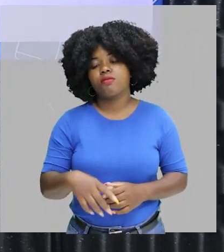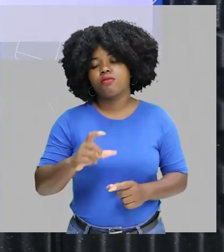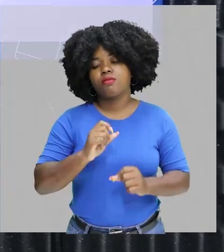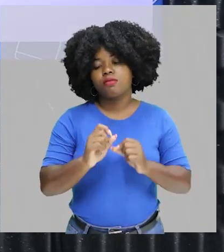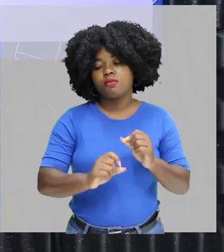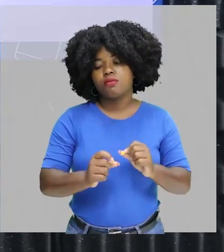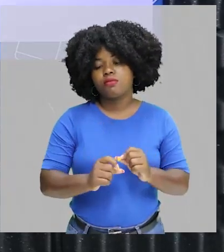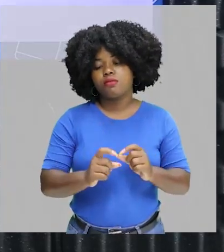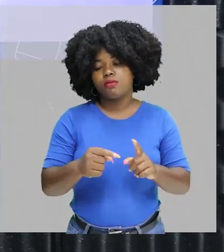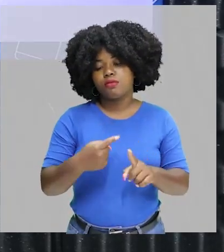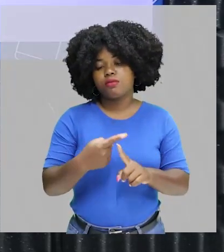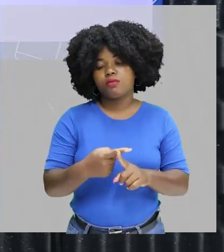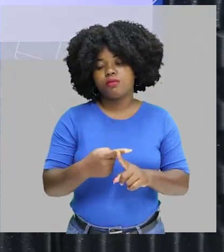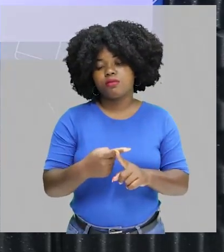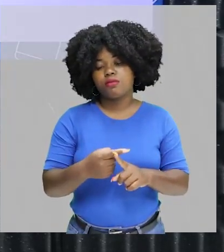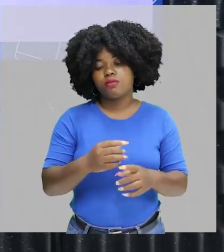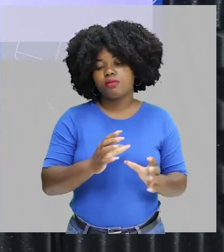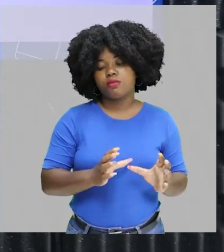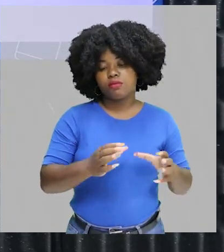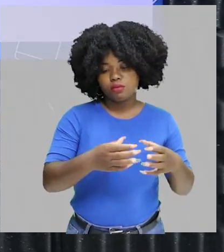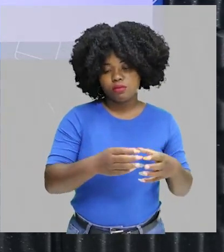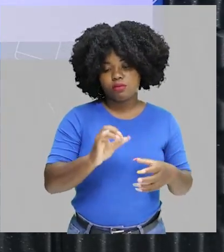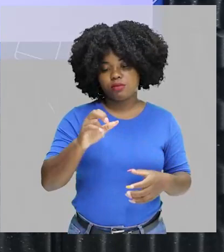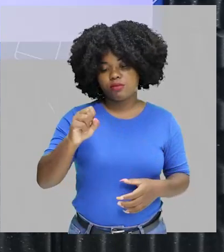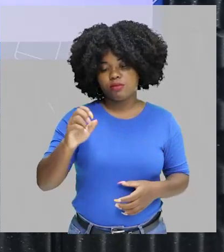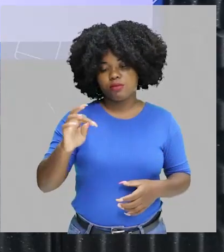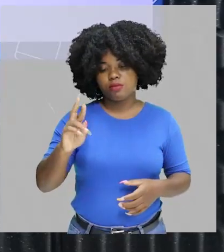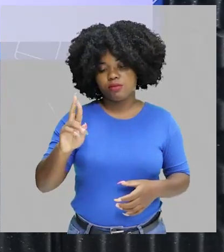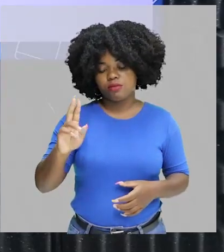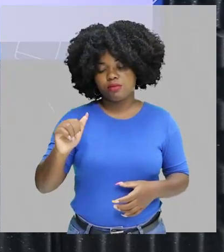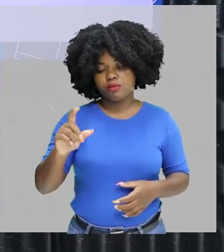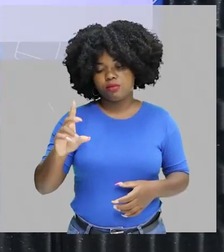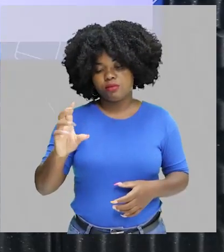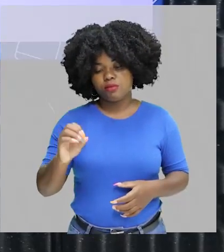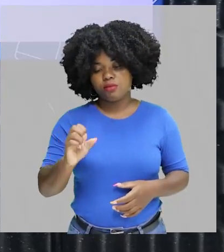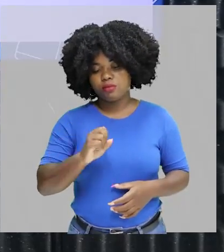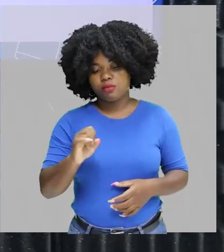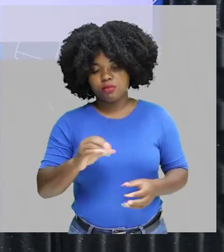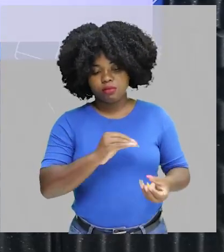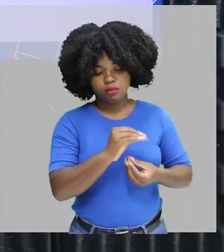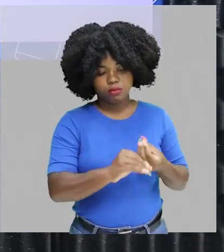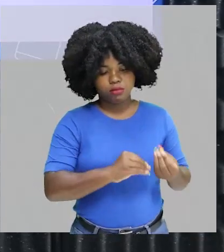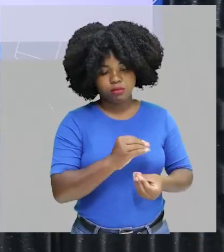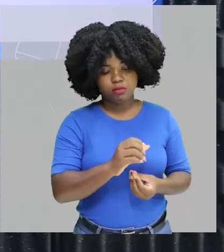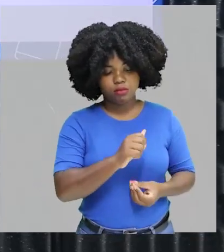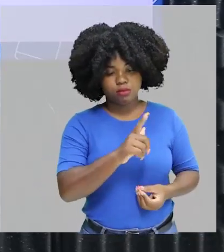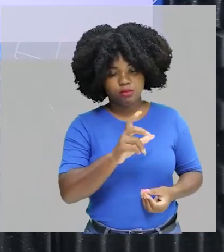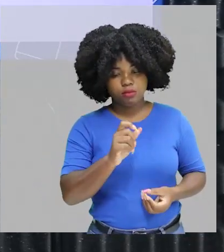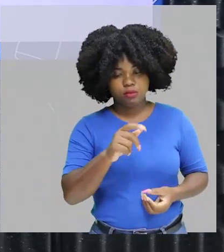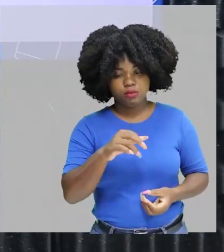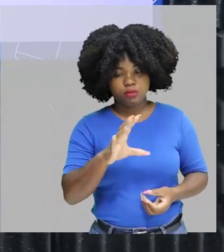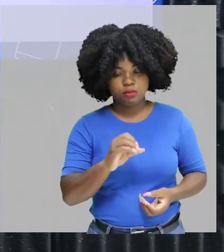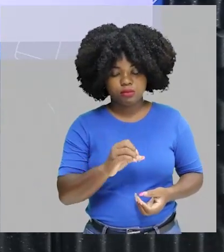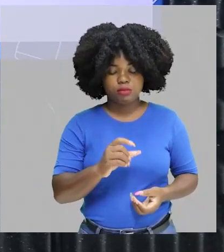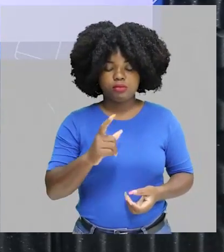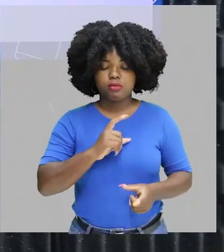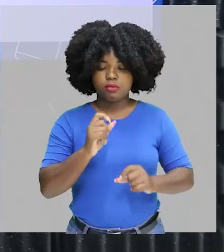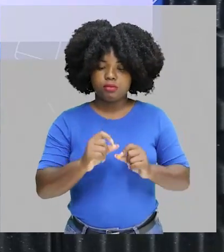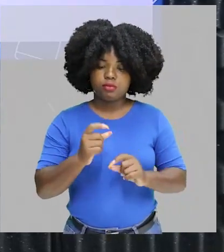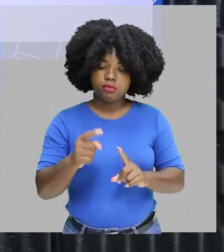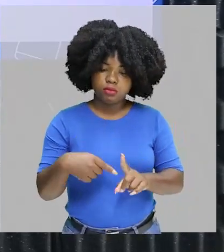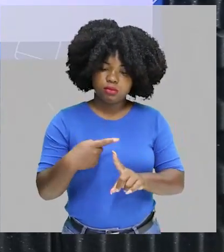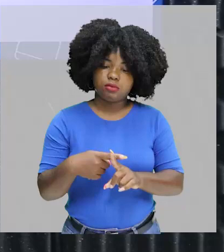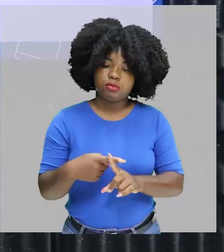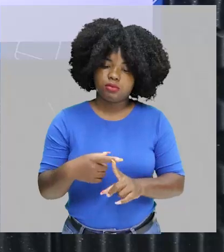de adição são os compostos insaturados. Se essa reação for com halogênios, eu vou ter a adição